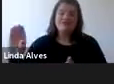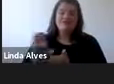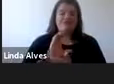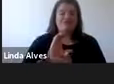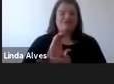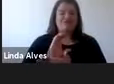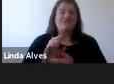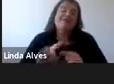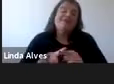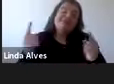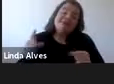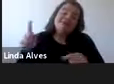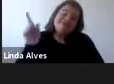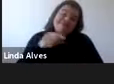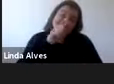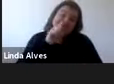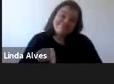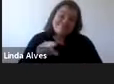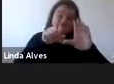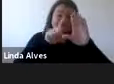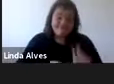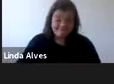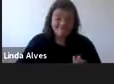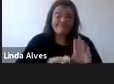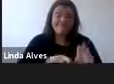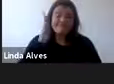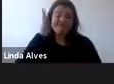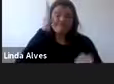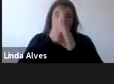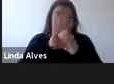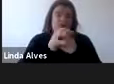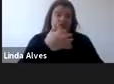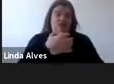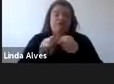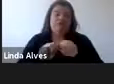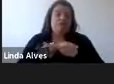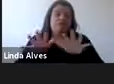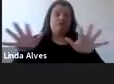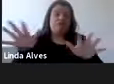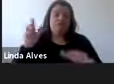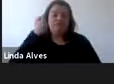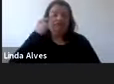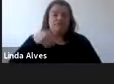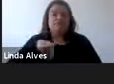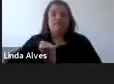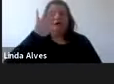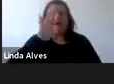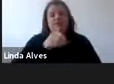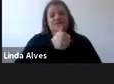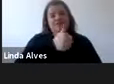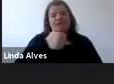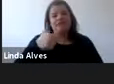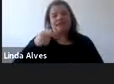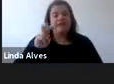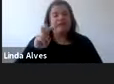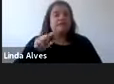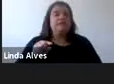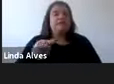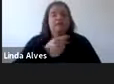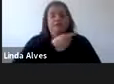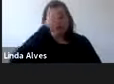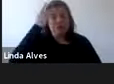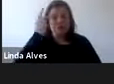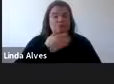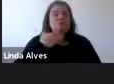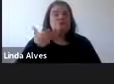foi suspenso à época e depois da situação do Covid, ninguém imaginava que ia chegar onde chegou, estamos aí com mais de 115 mil vítimas, né?